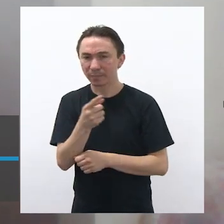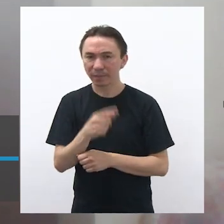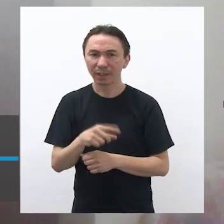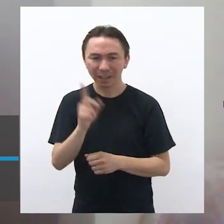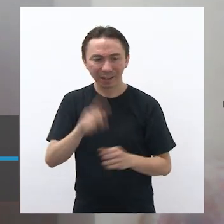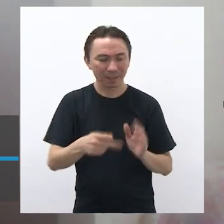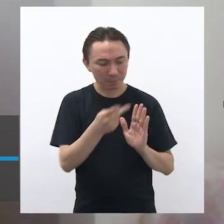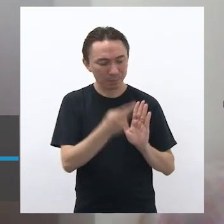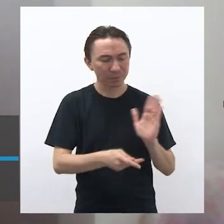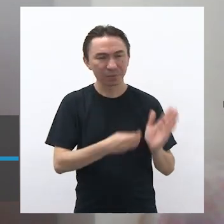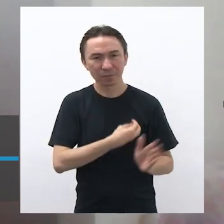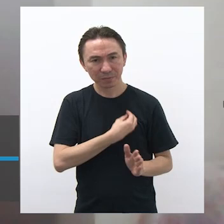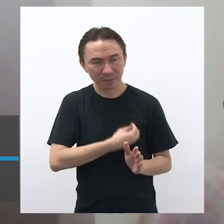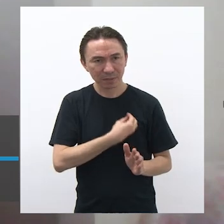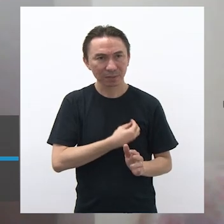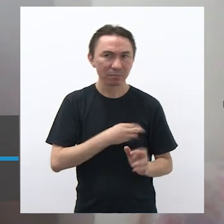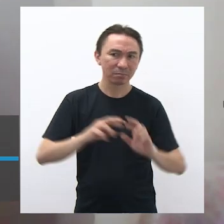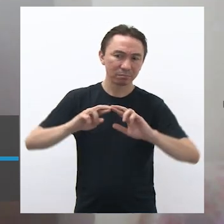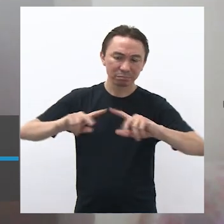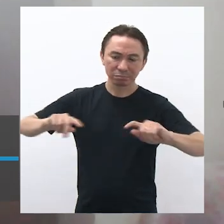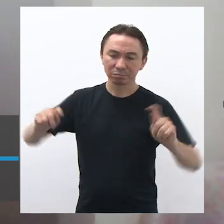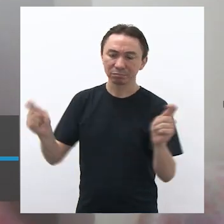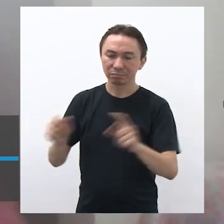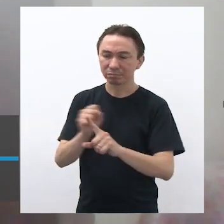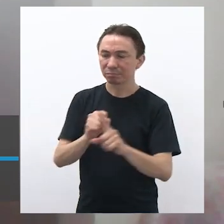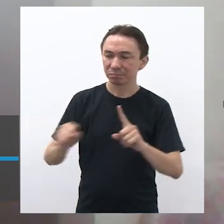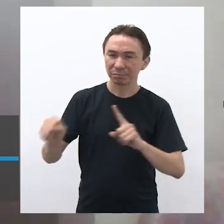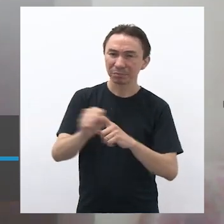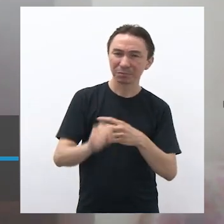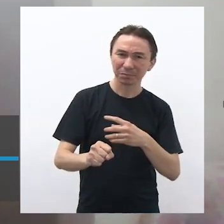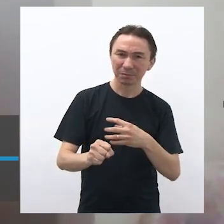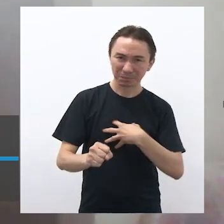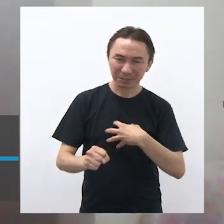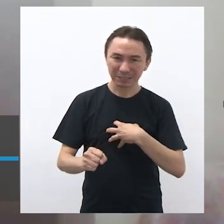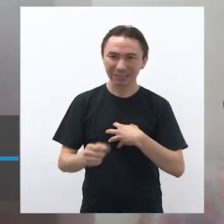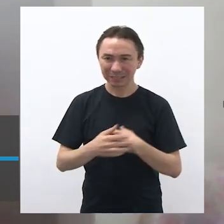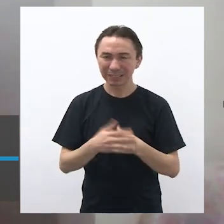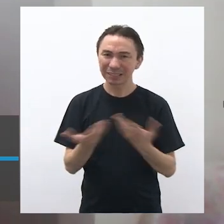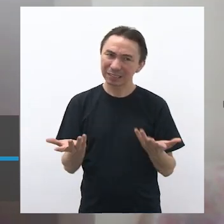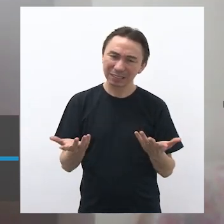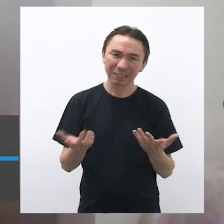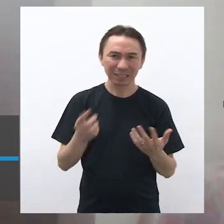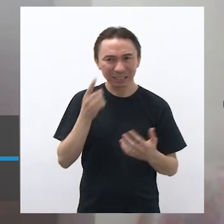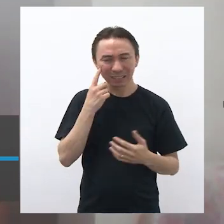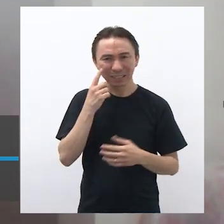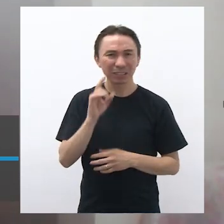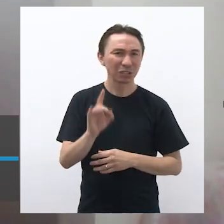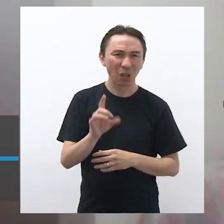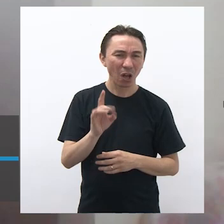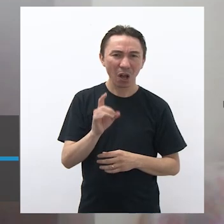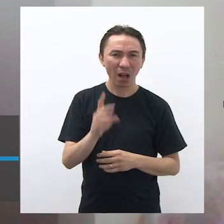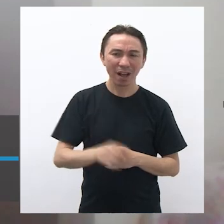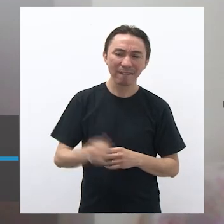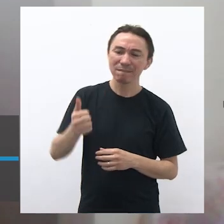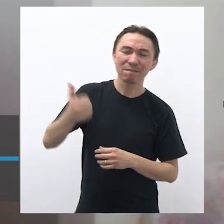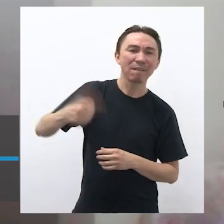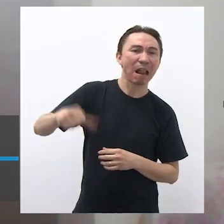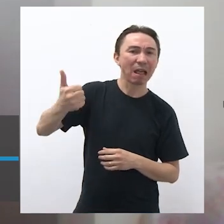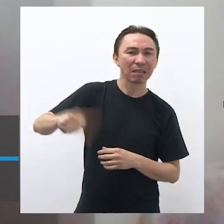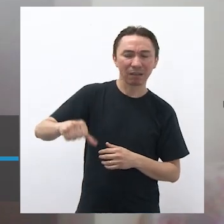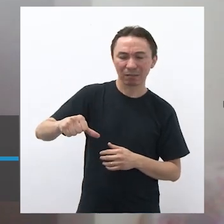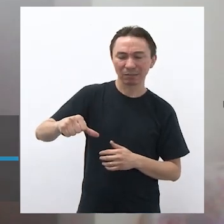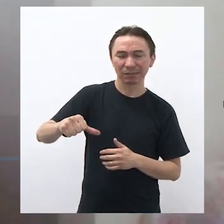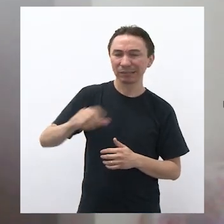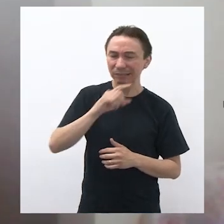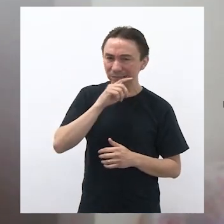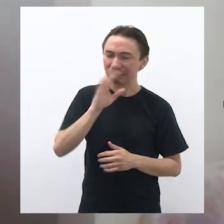vida, se a gente vai falar de competências socioemocionais e o tema fica só em avaliação formativa, a gente acaba meio que restringindo esses nossos